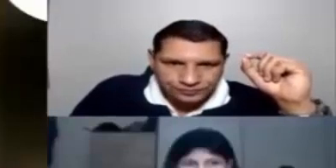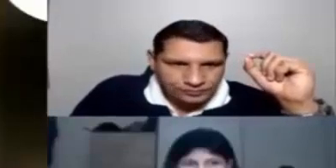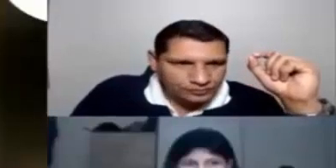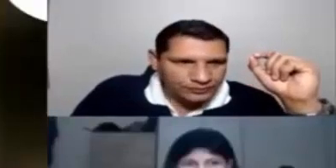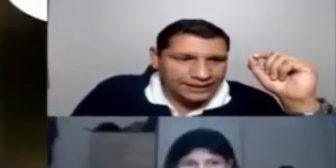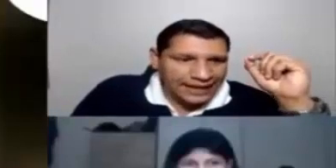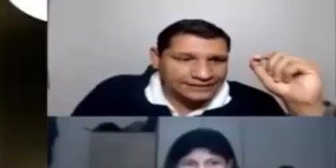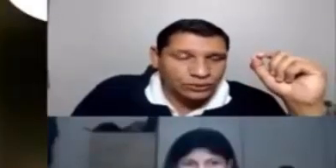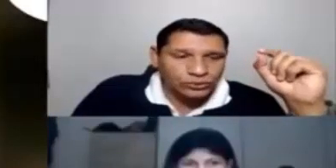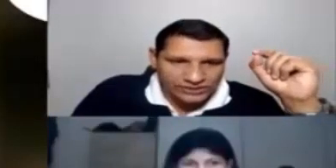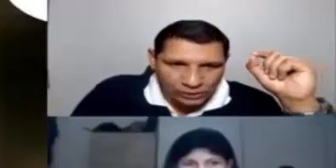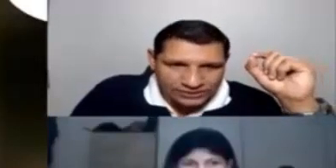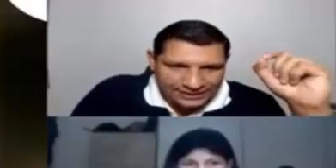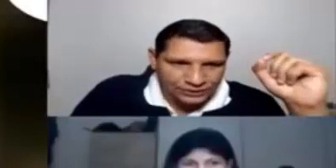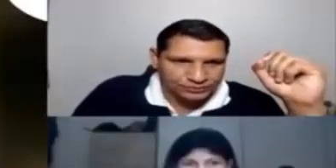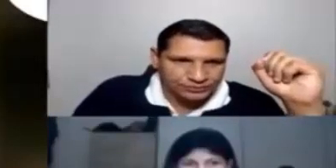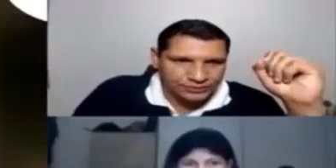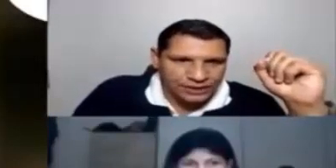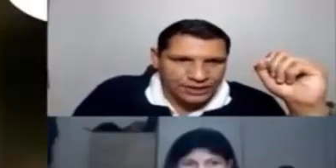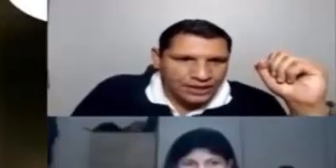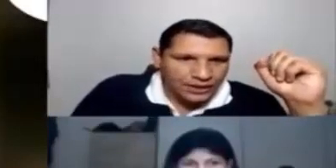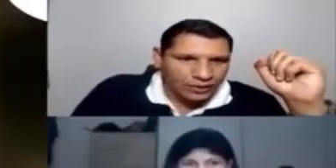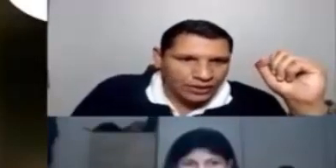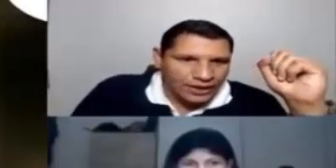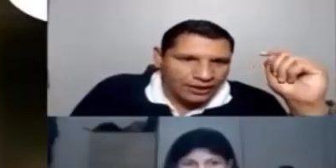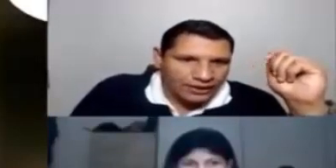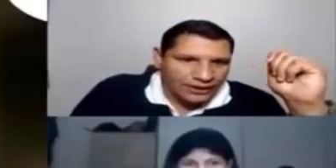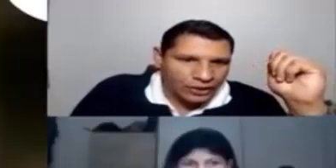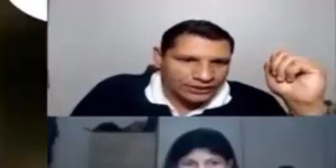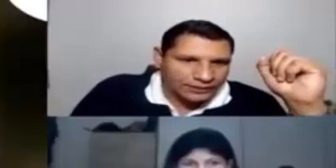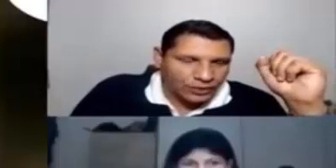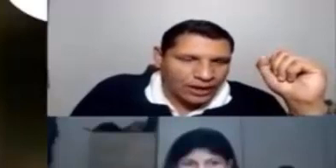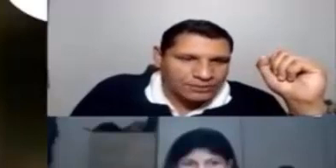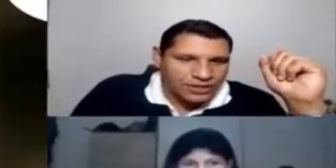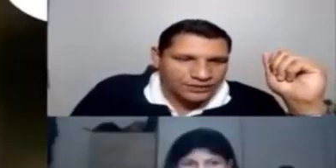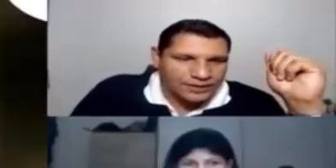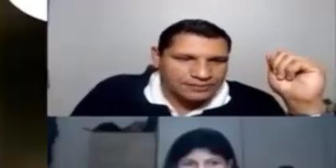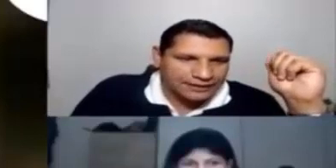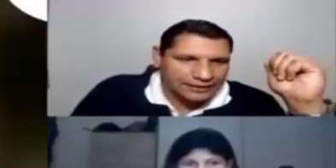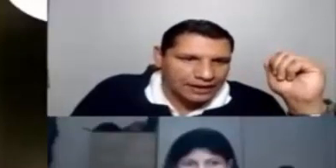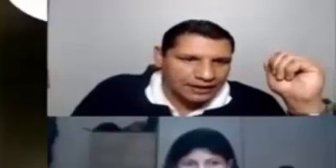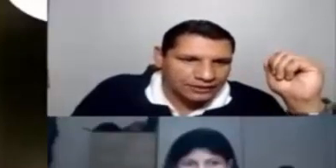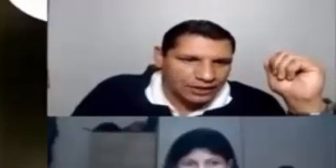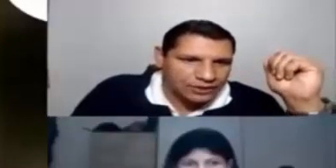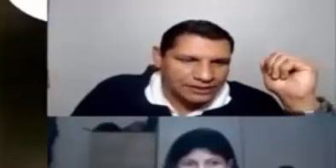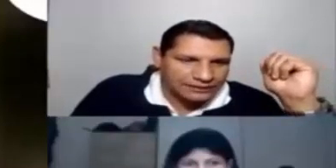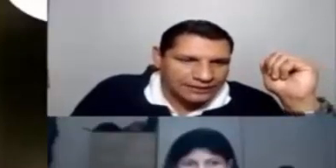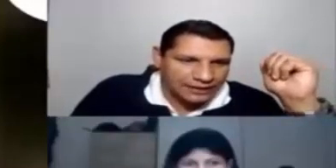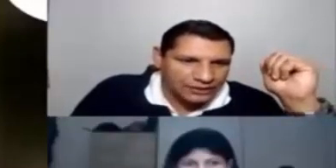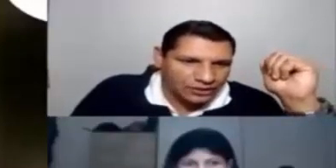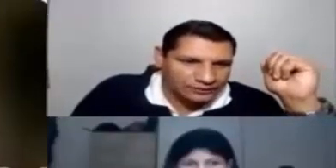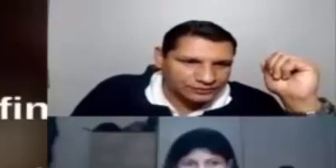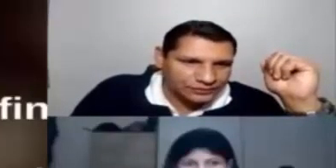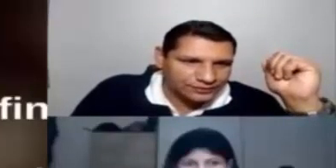e Lázaro no seu seio. Olha aí, estão rabiscando aí minha tela, estão rabiscando minha